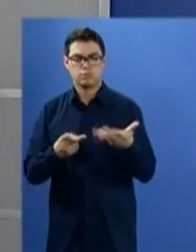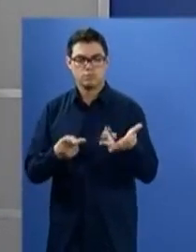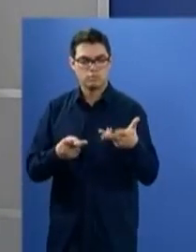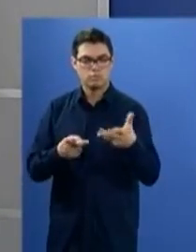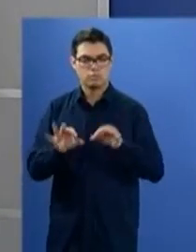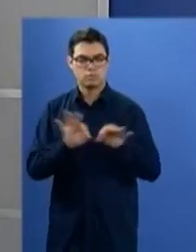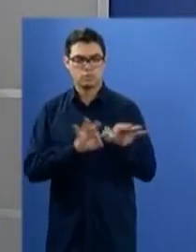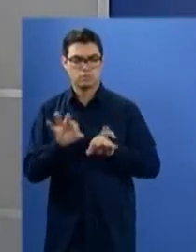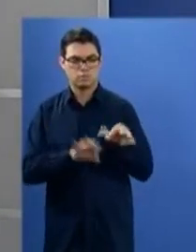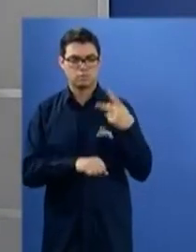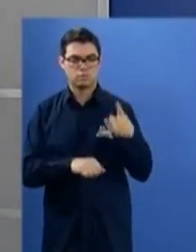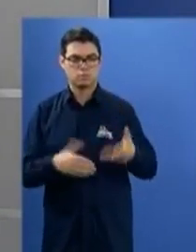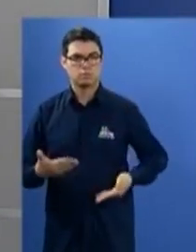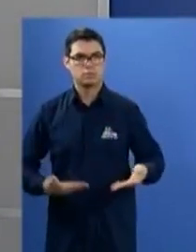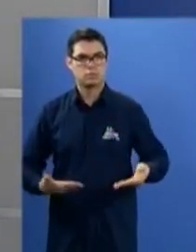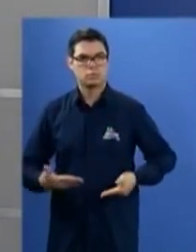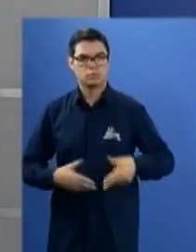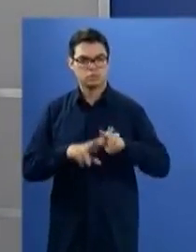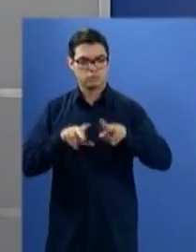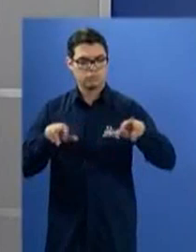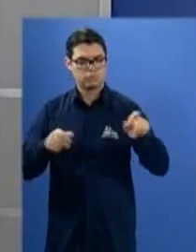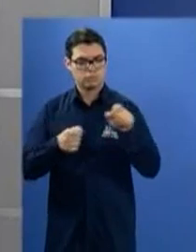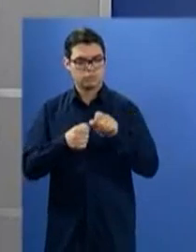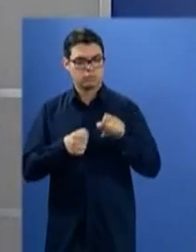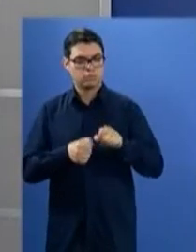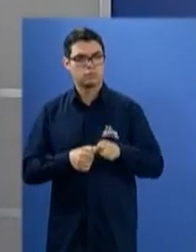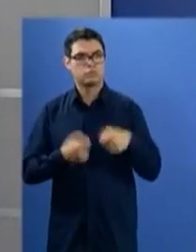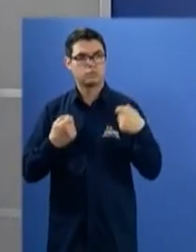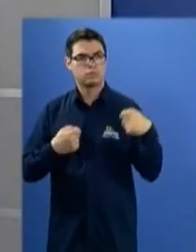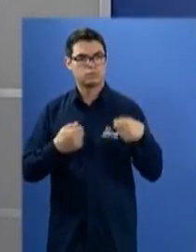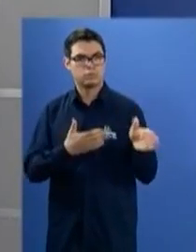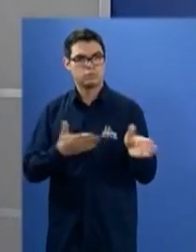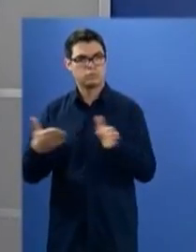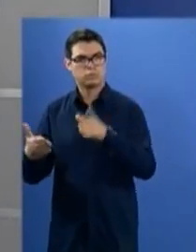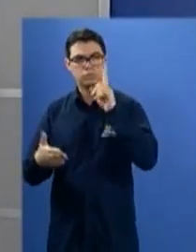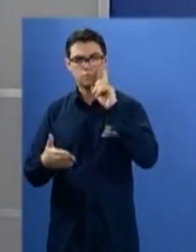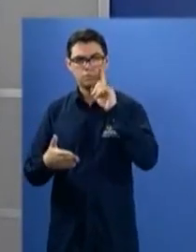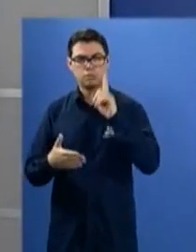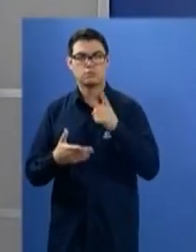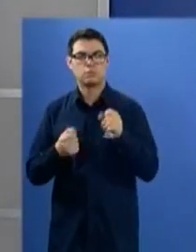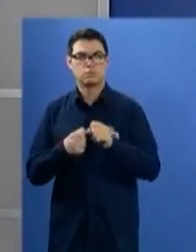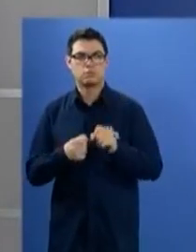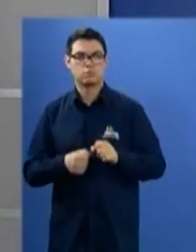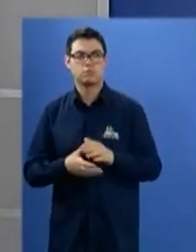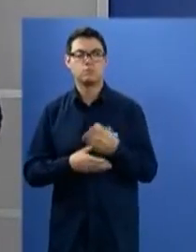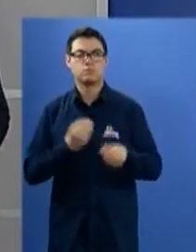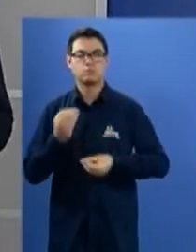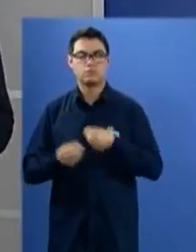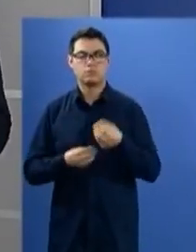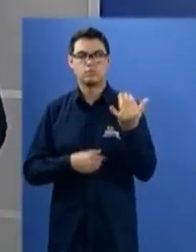do operador, que isso tem que ser feito várias vezes durante o processo. Mas um outro